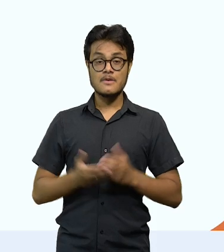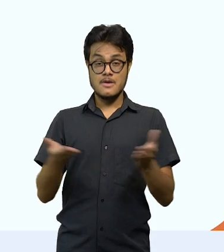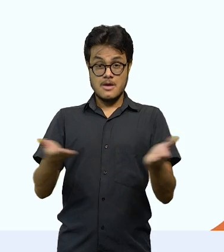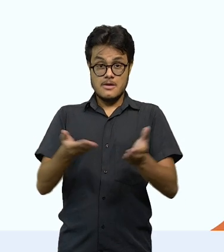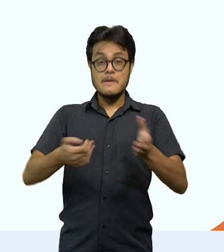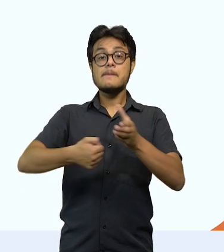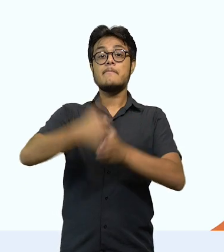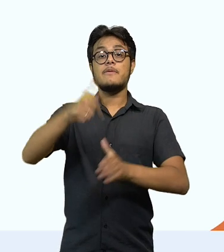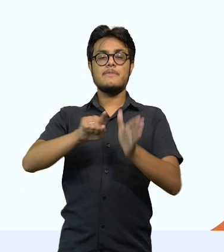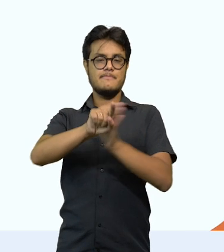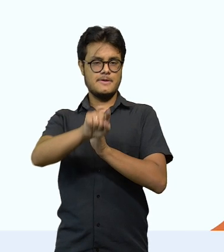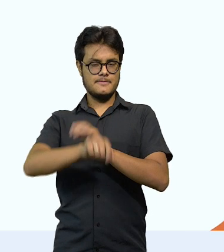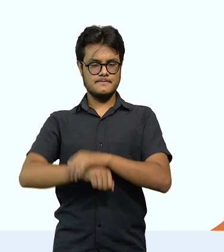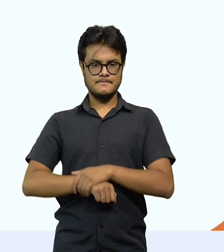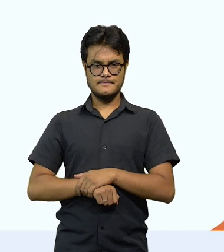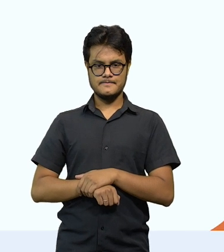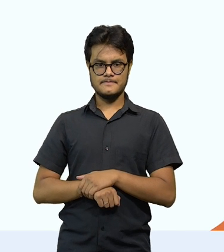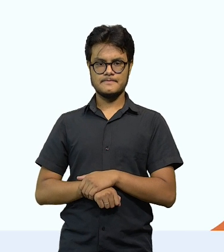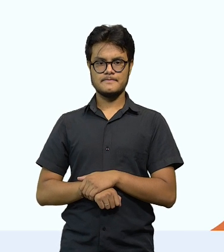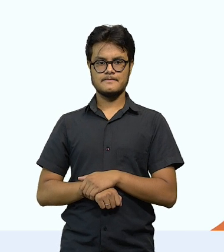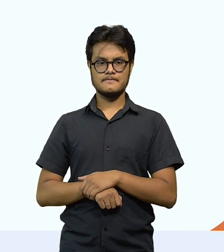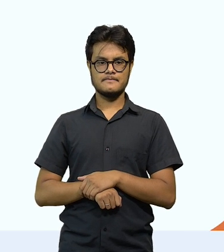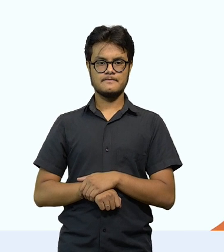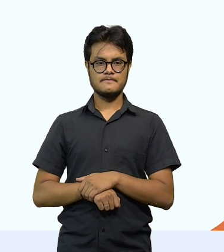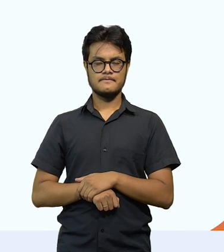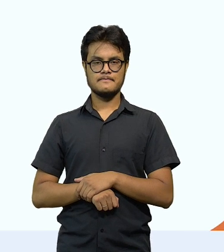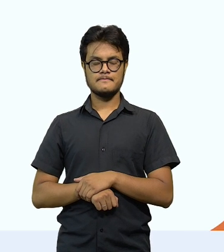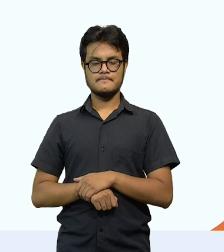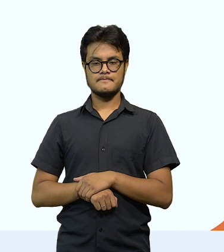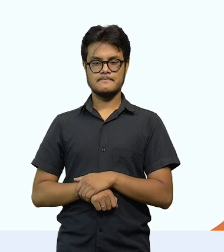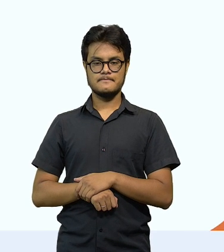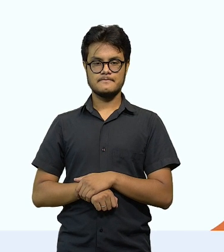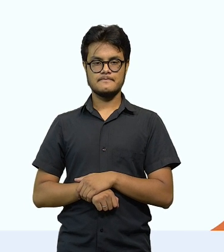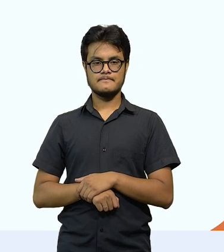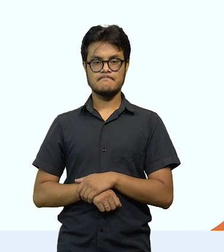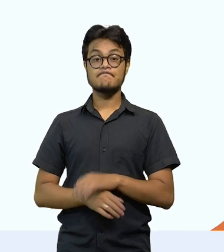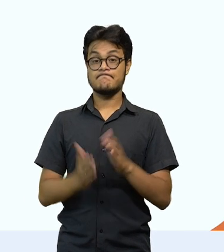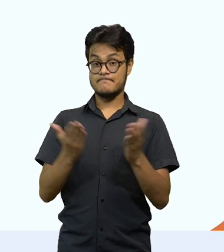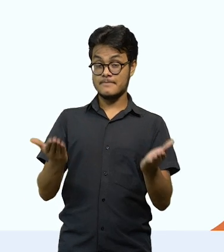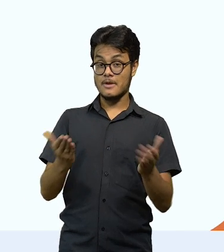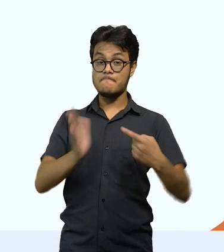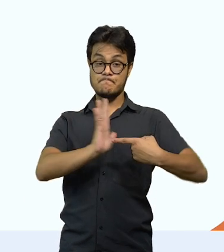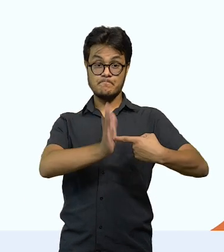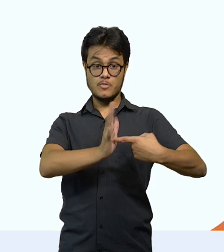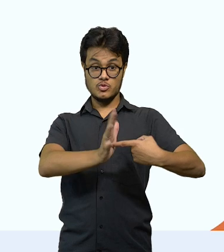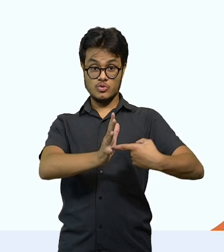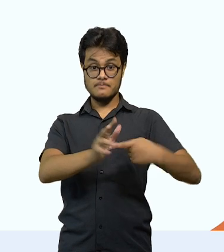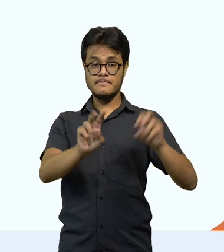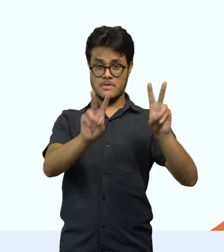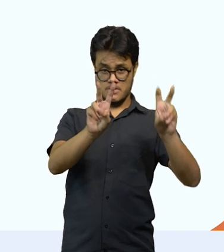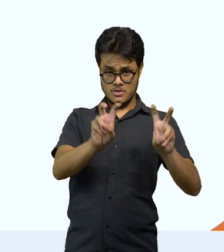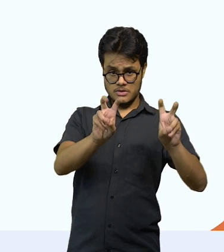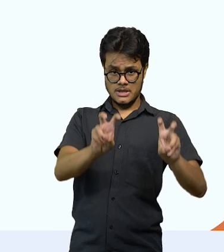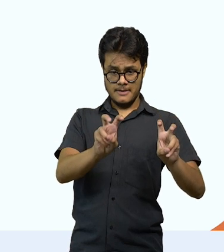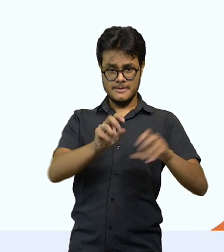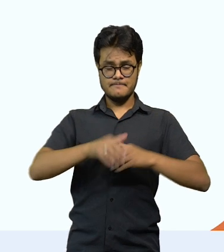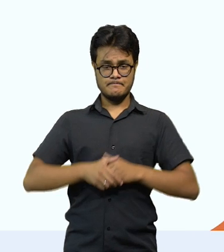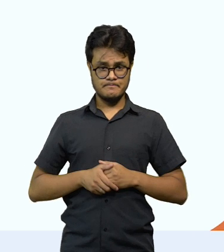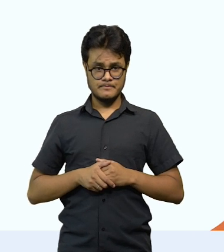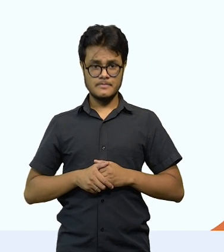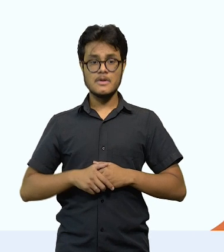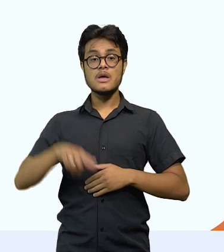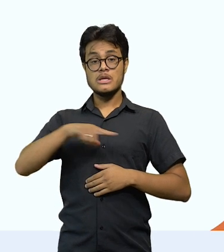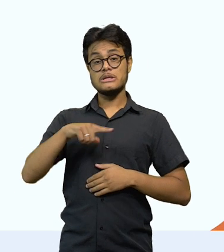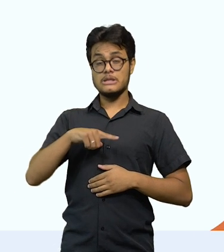para a nossa primeira questão da UFCK. Com respeito aos geradores de corrente contínua e suas